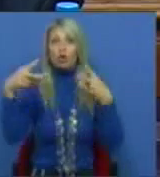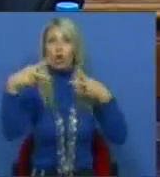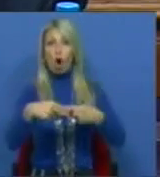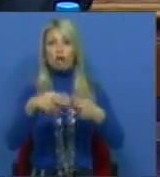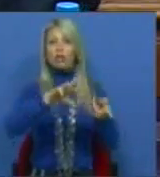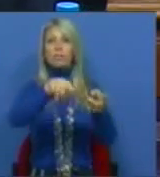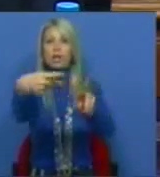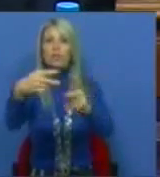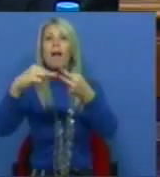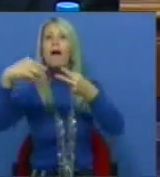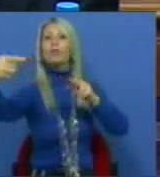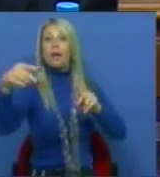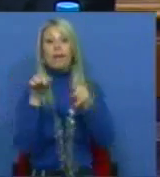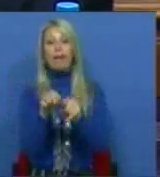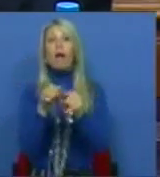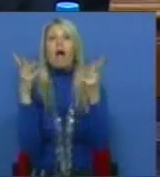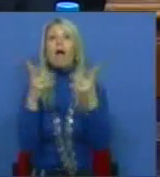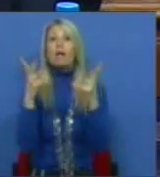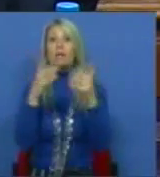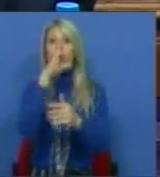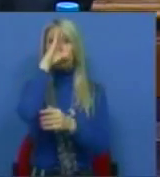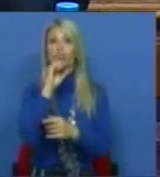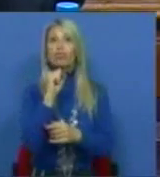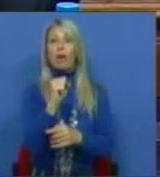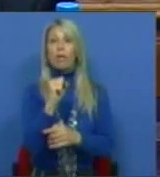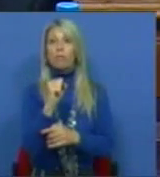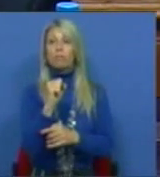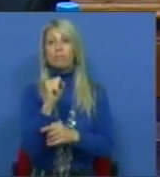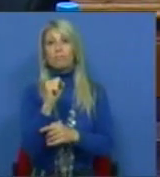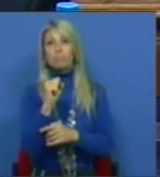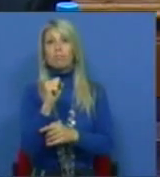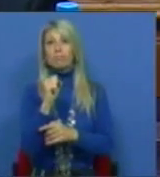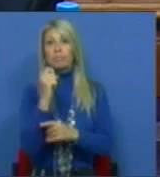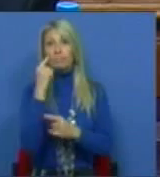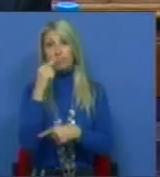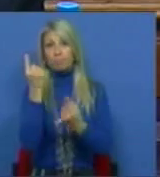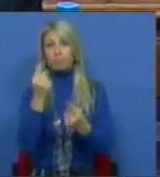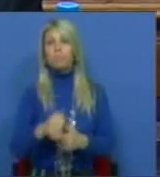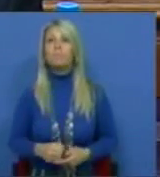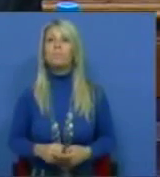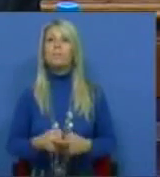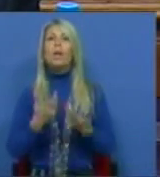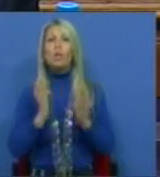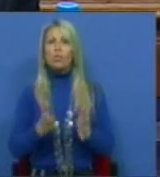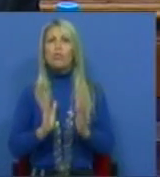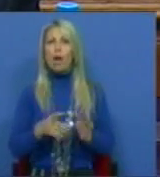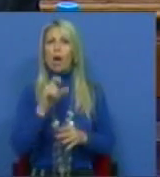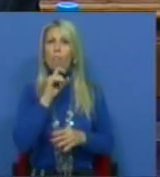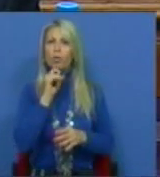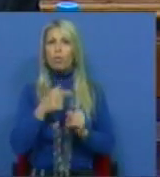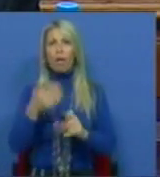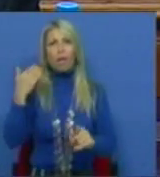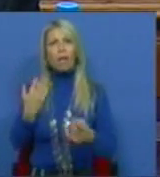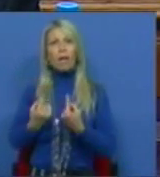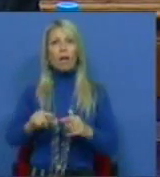nas transferências para as autarquias que este Orçamento de Estado coloca. Eu já tive a oportunidade, numa